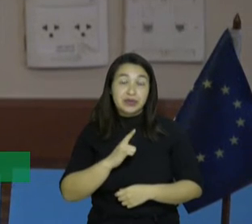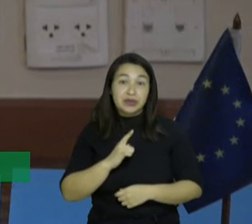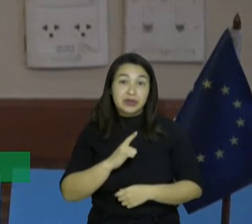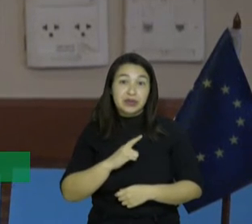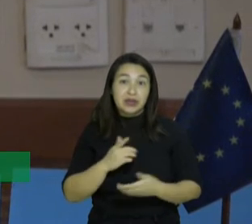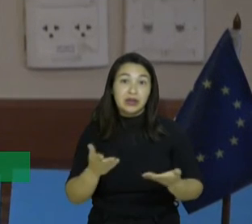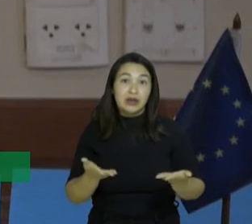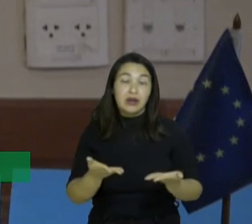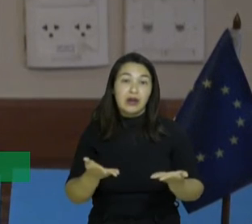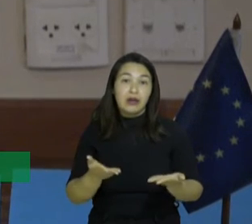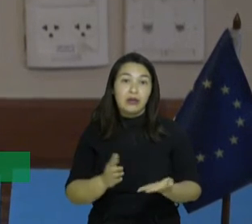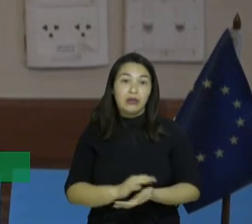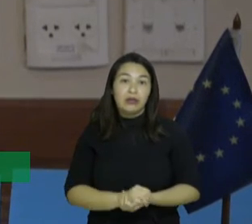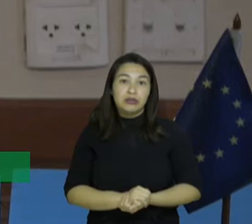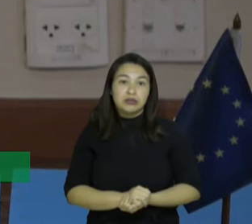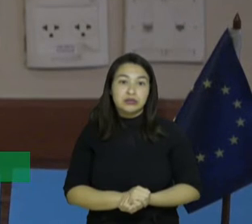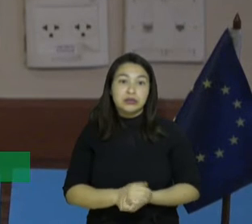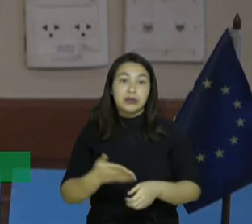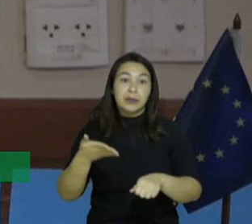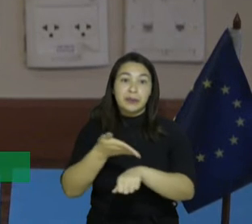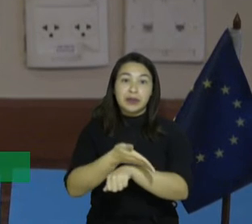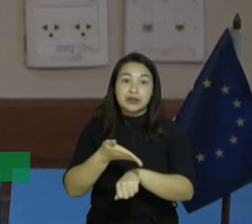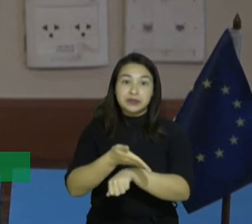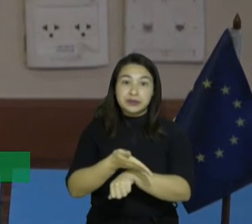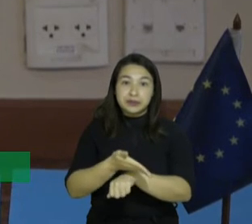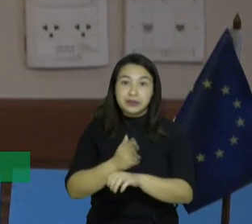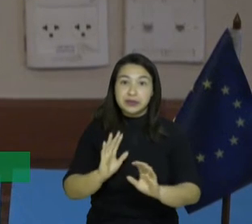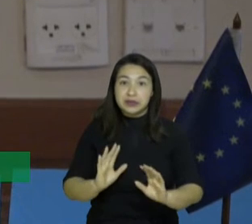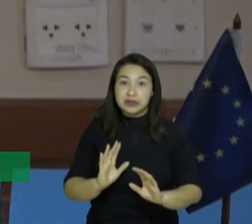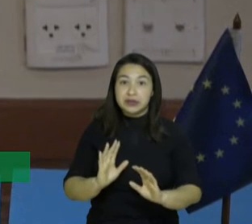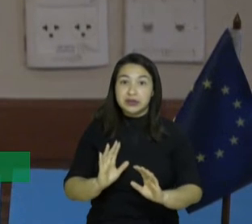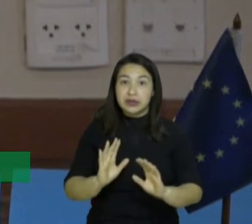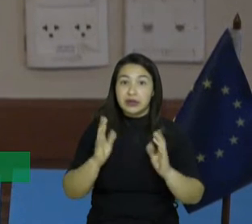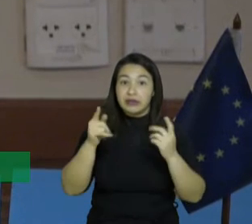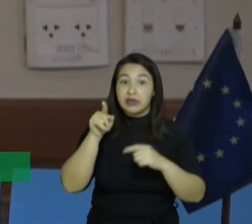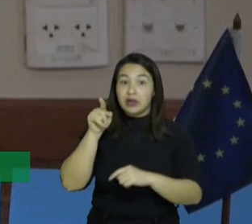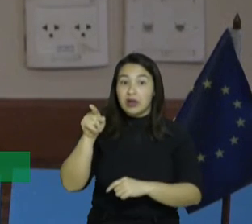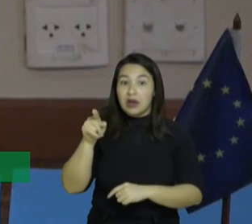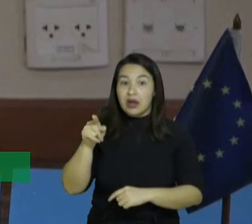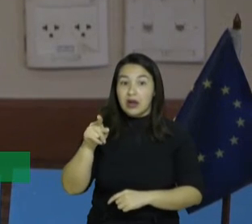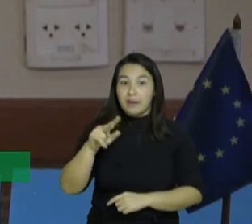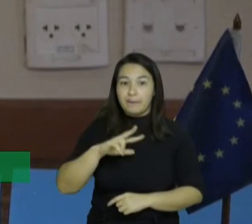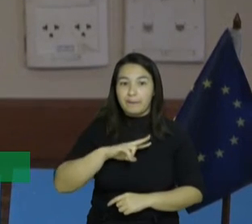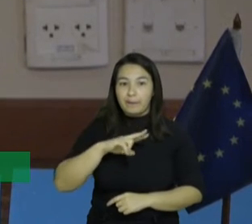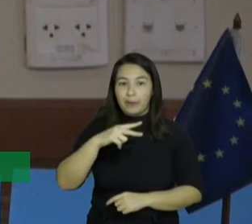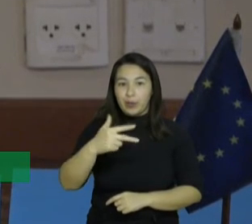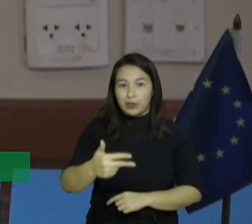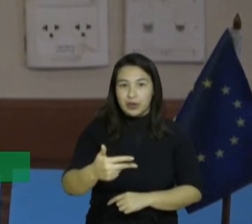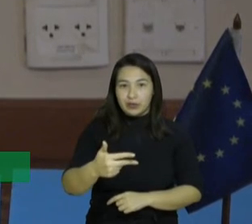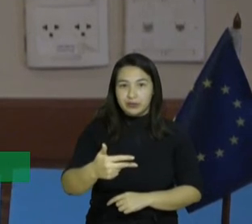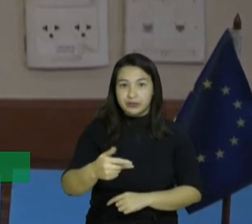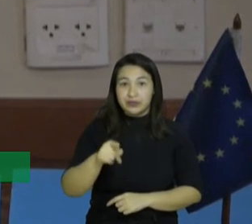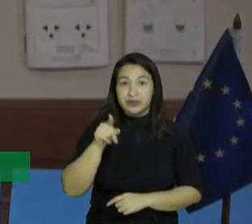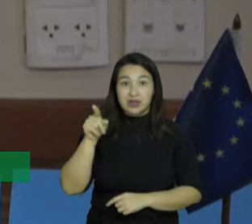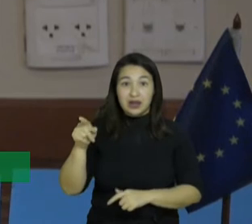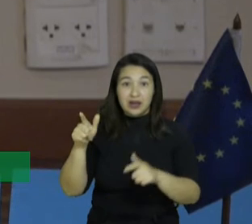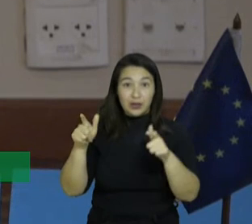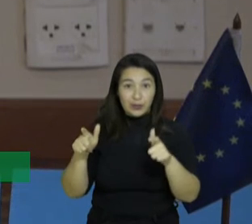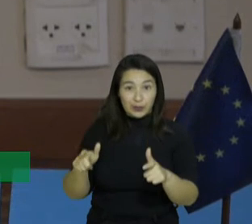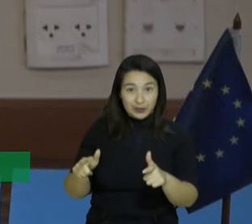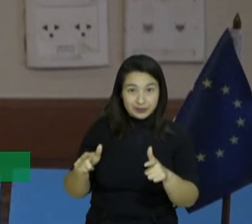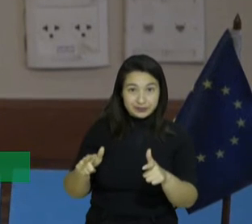eu tive agora participando do evento em Portugal do World Trade Center e tive uma